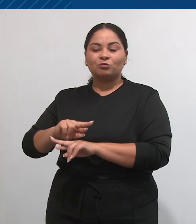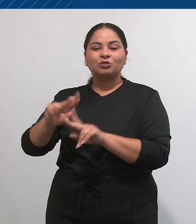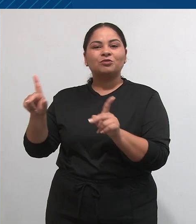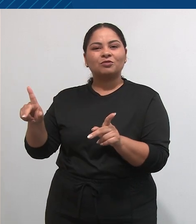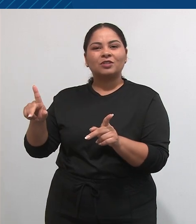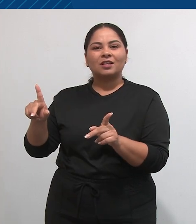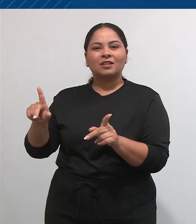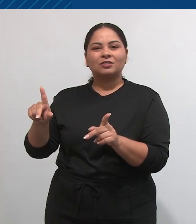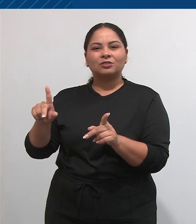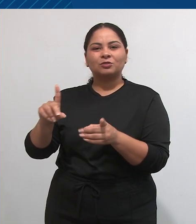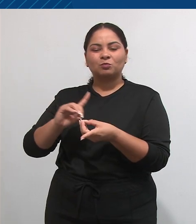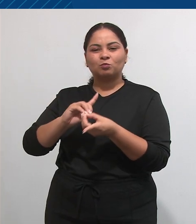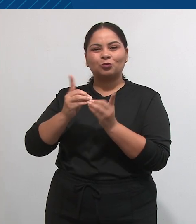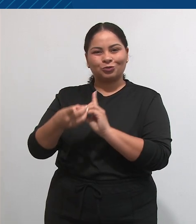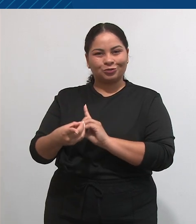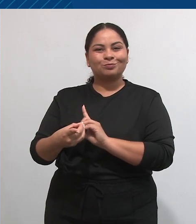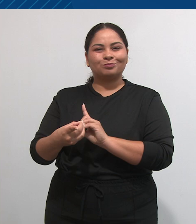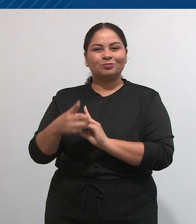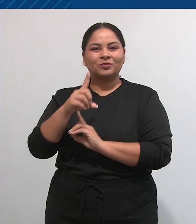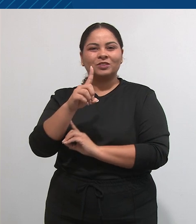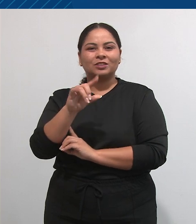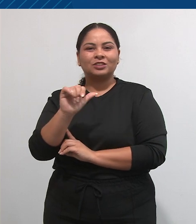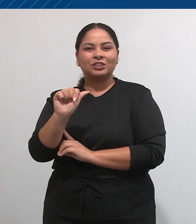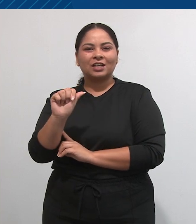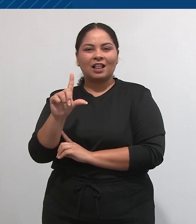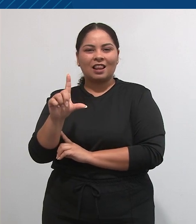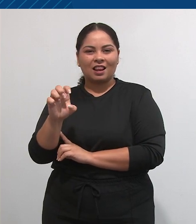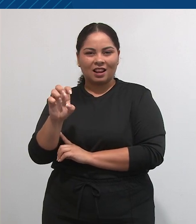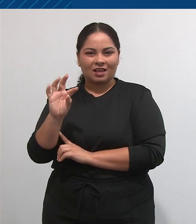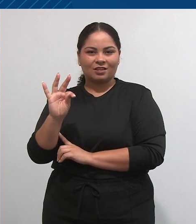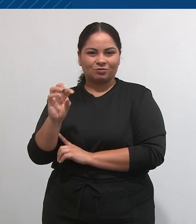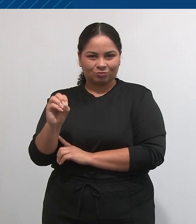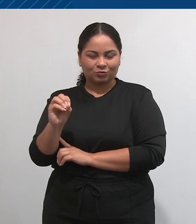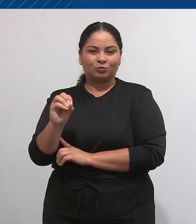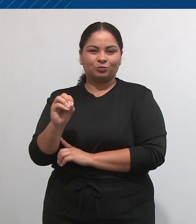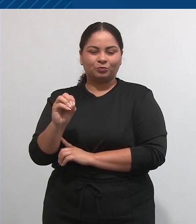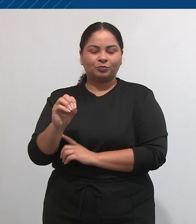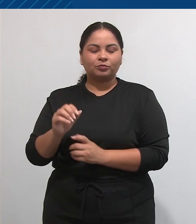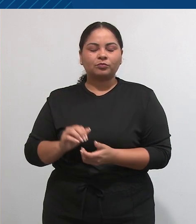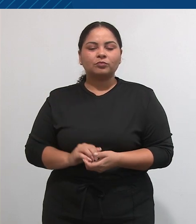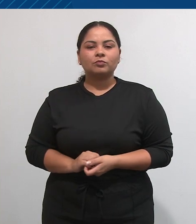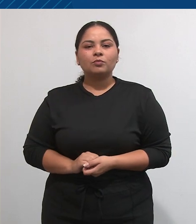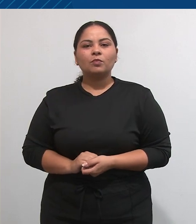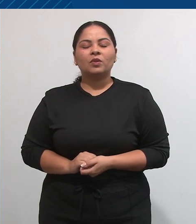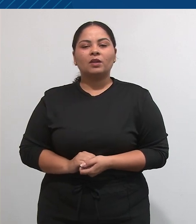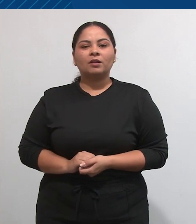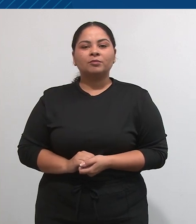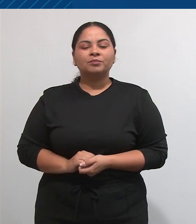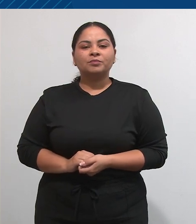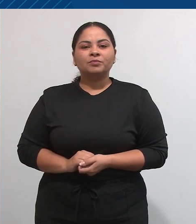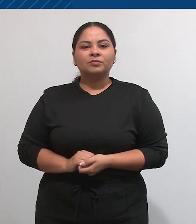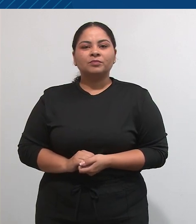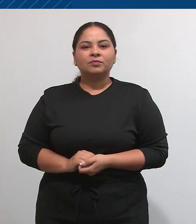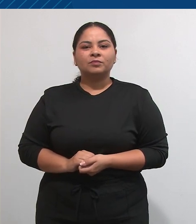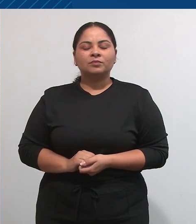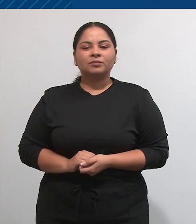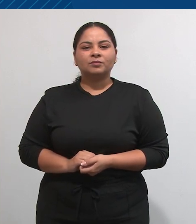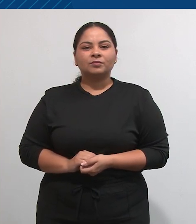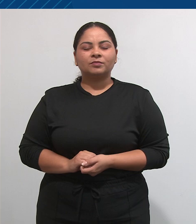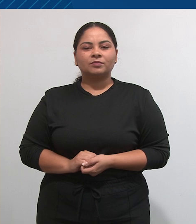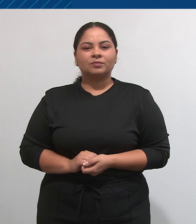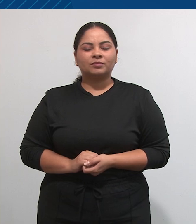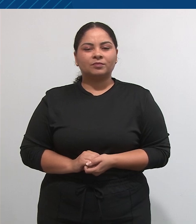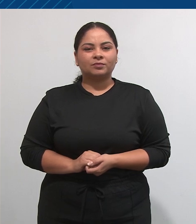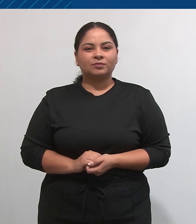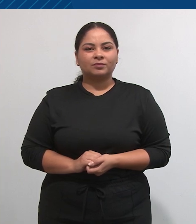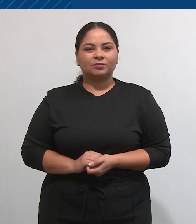falava um dialeto chamado Benjão, que é, na verdade, um termo que significa barbadiano.